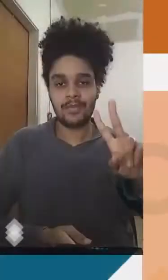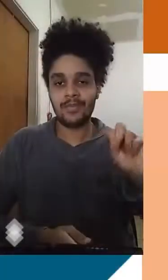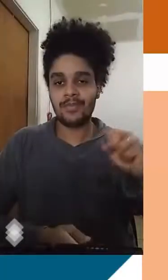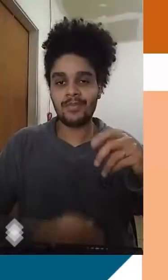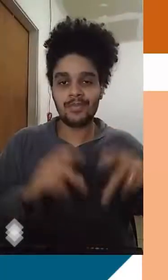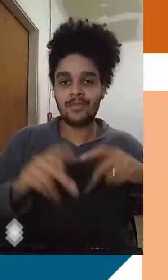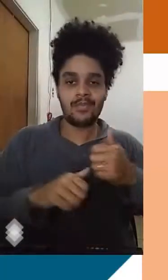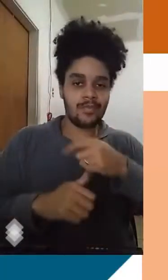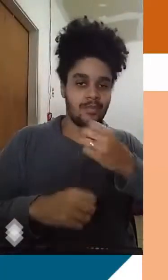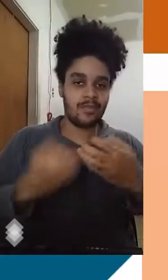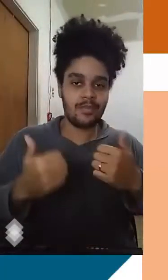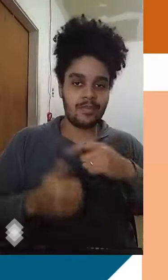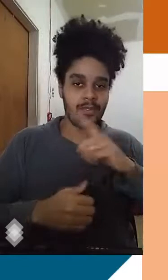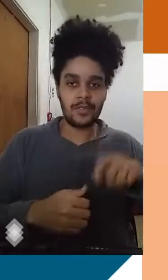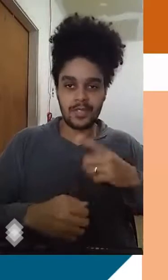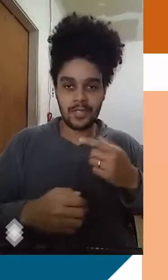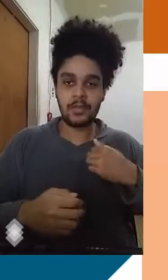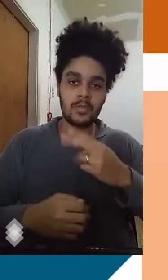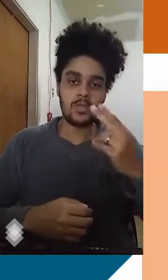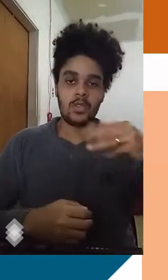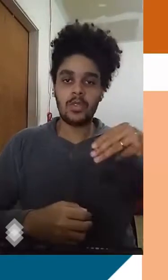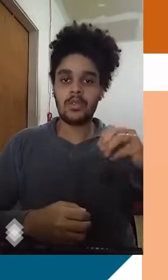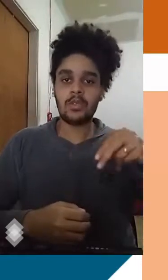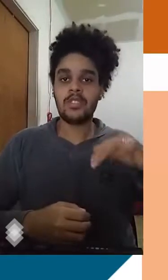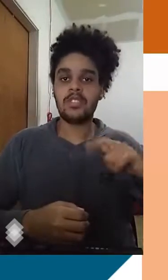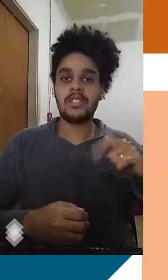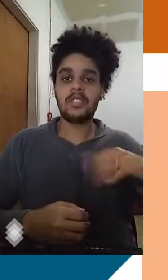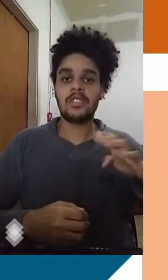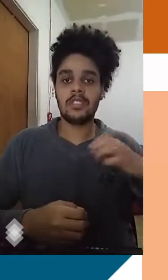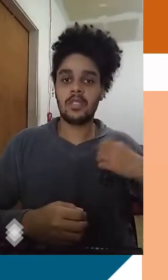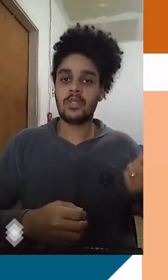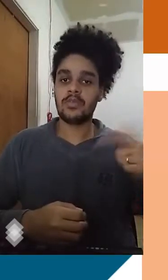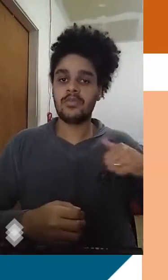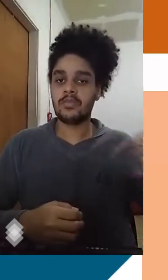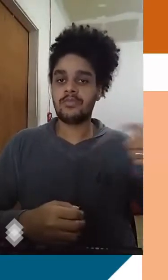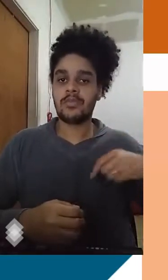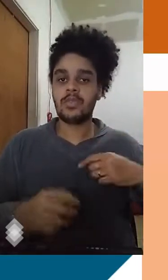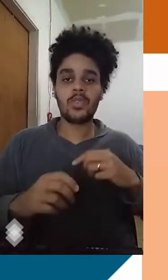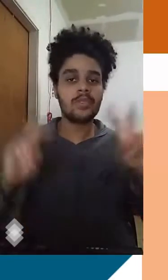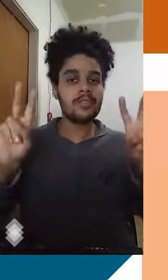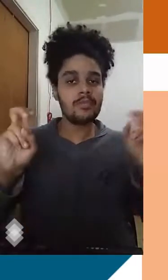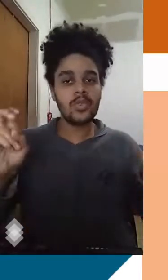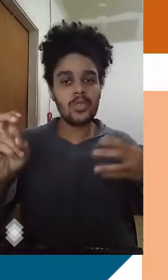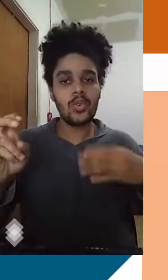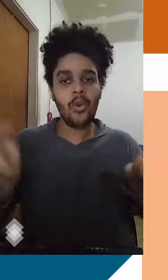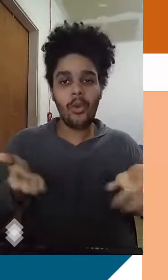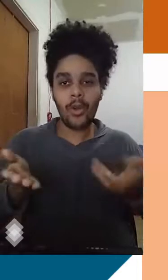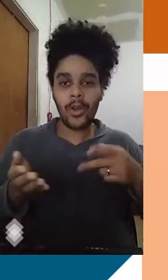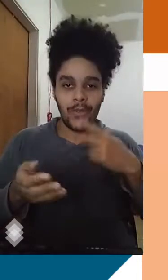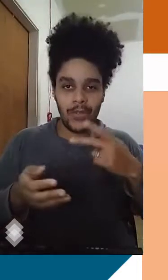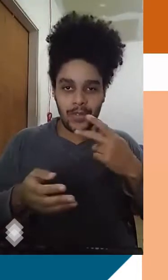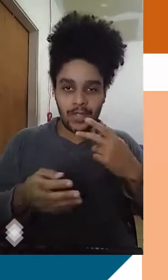Oi, pessoal do PVS, tudo bem com vocês? Eu me chamo Monique, estou aqui mais uma vez para a gente discutir um tema novo nessa videoaula. Hoje a gente